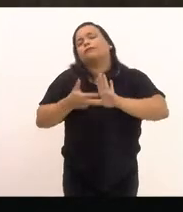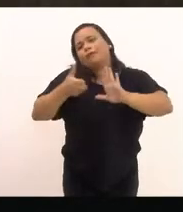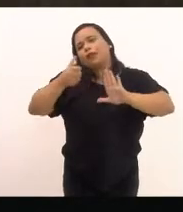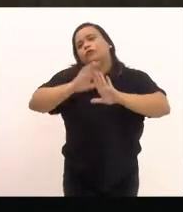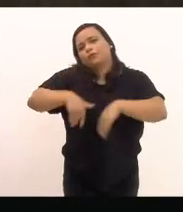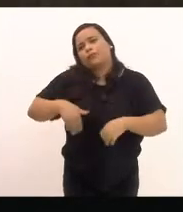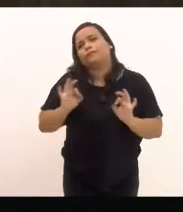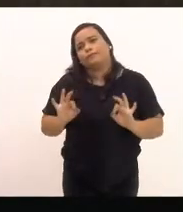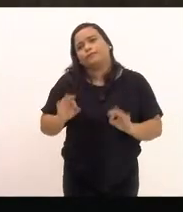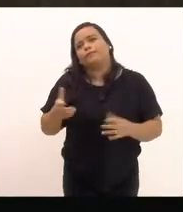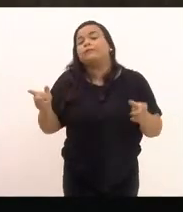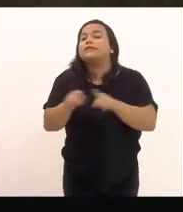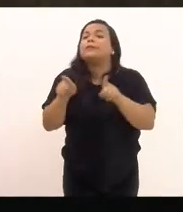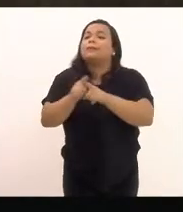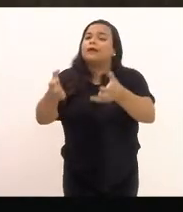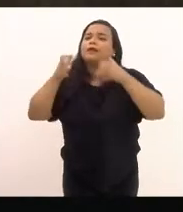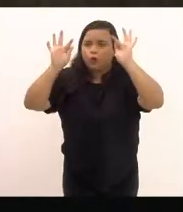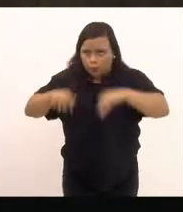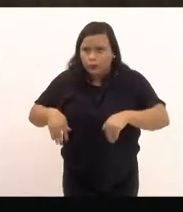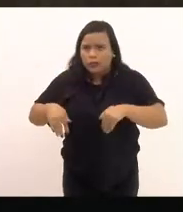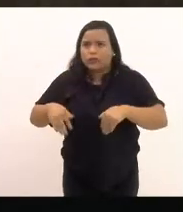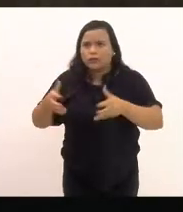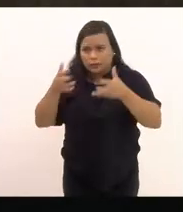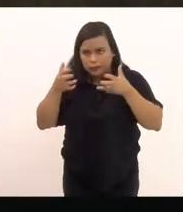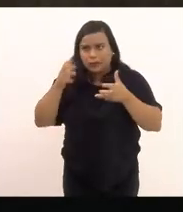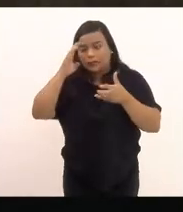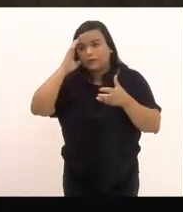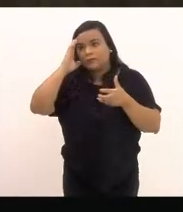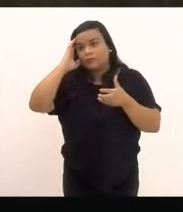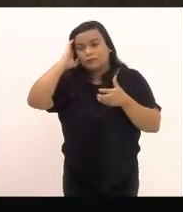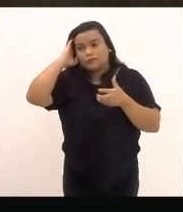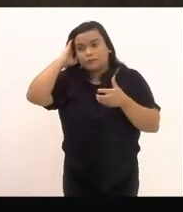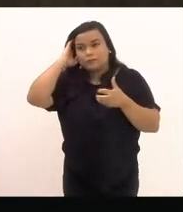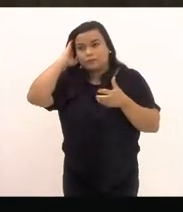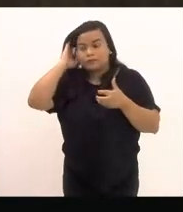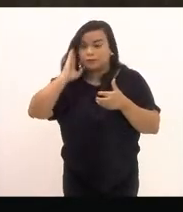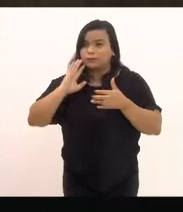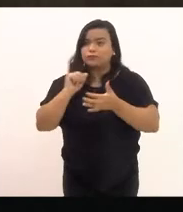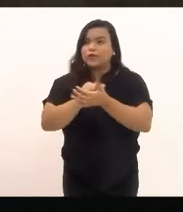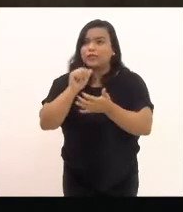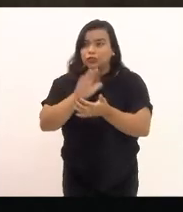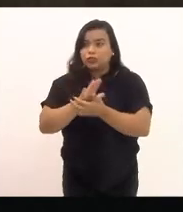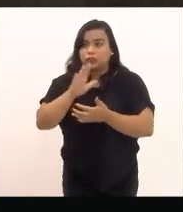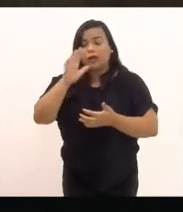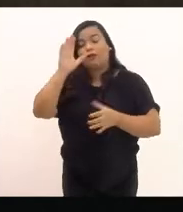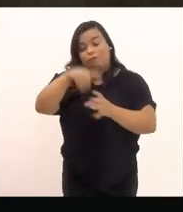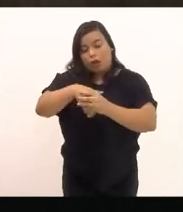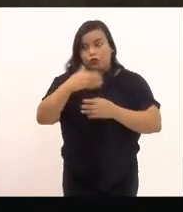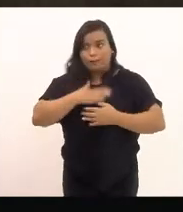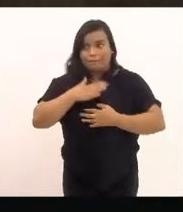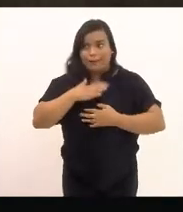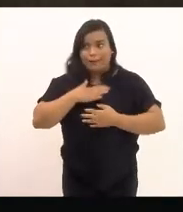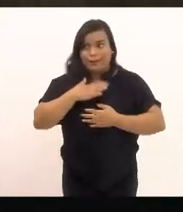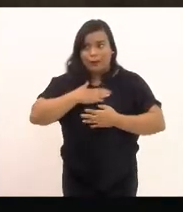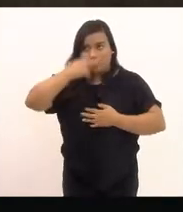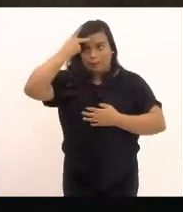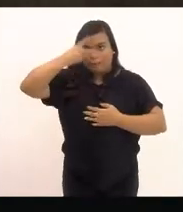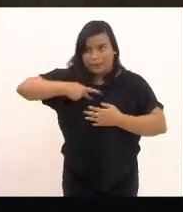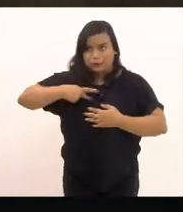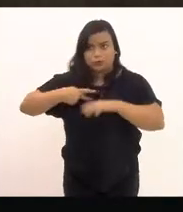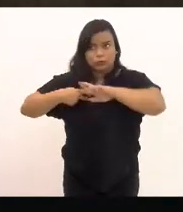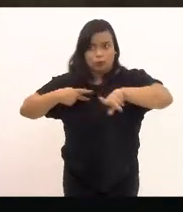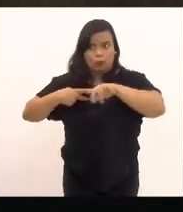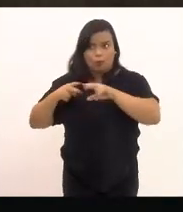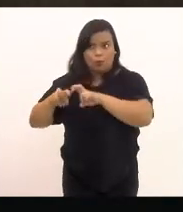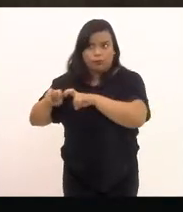queria concluir, André, só para registrar aqui no meu voto pessoal, não é da bancada, eu quero registrar o